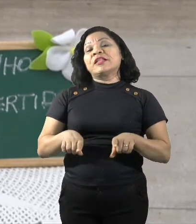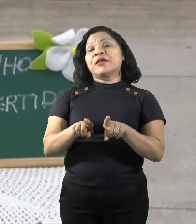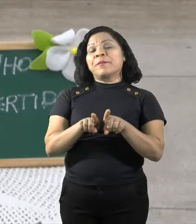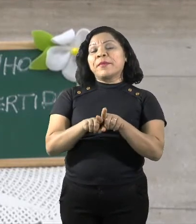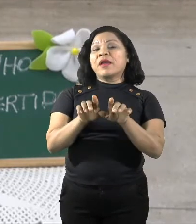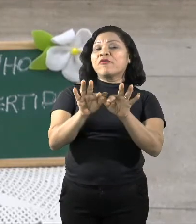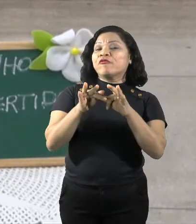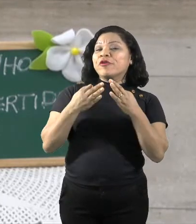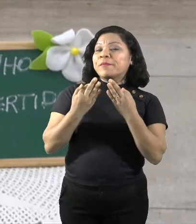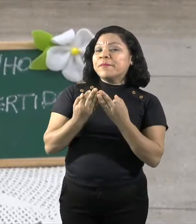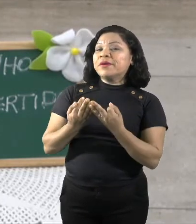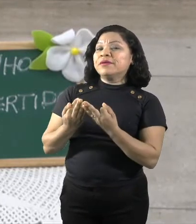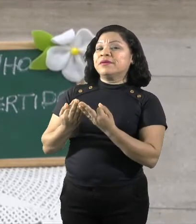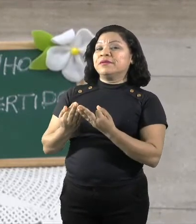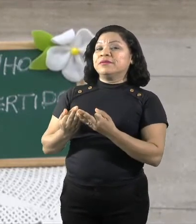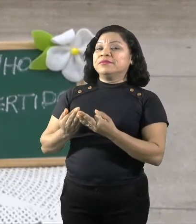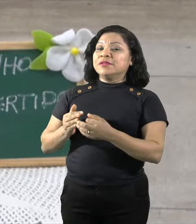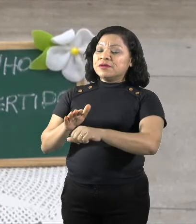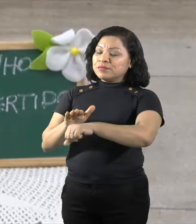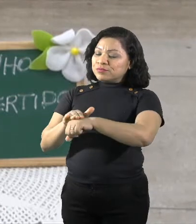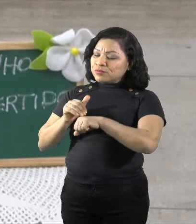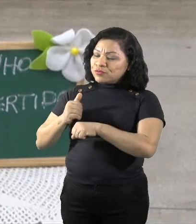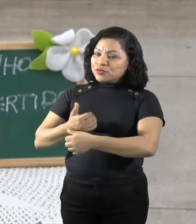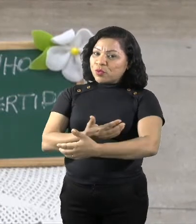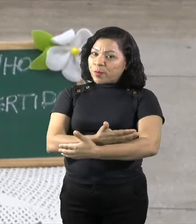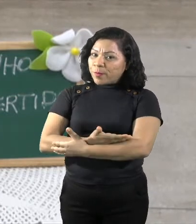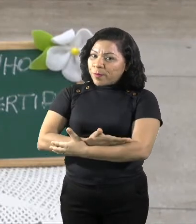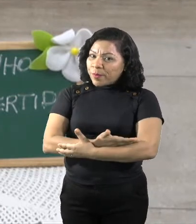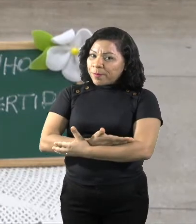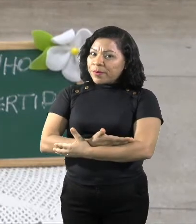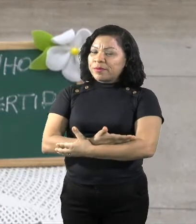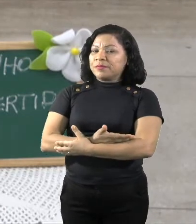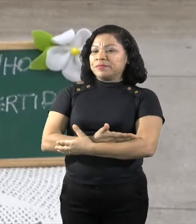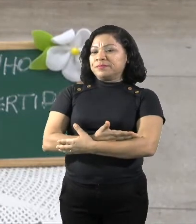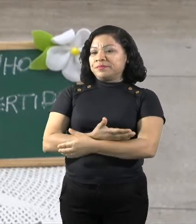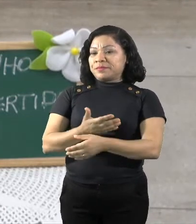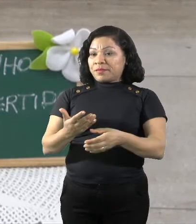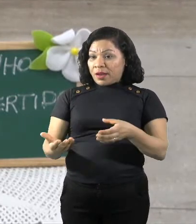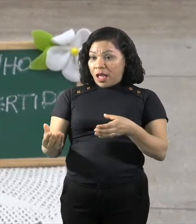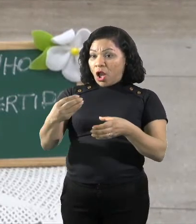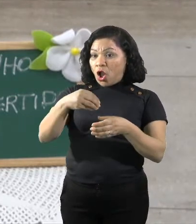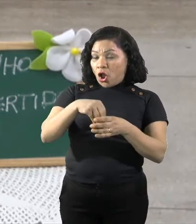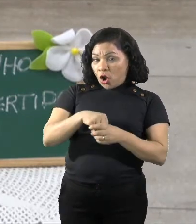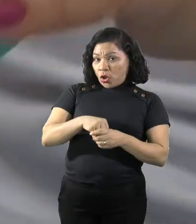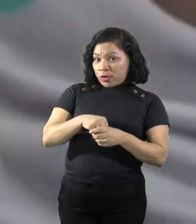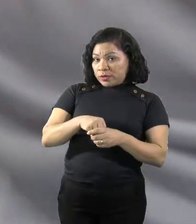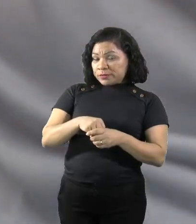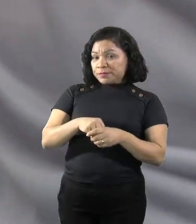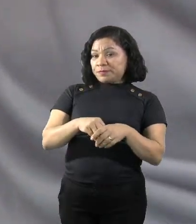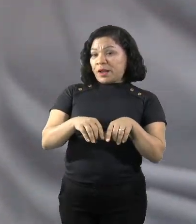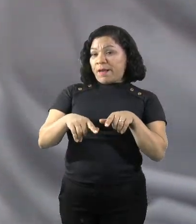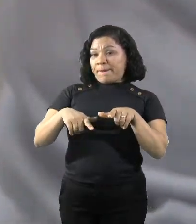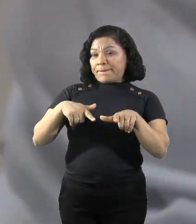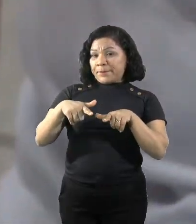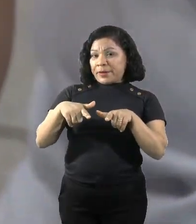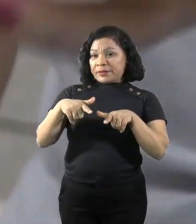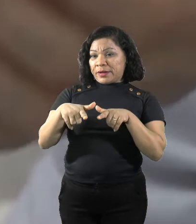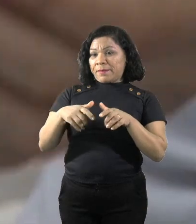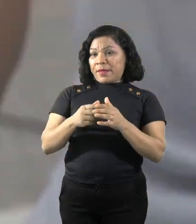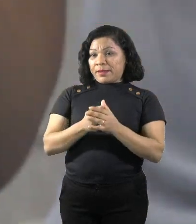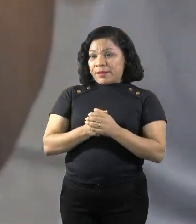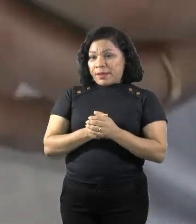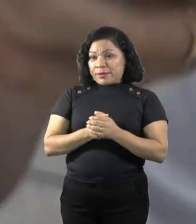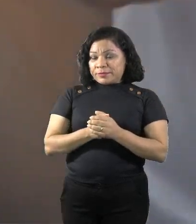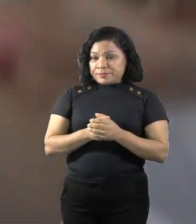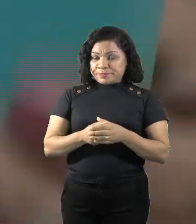para poder estar colocando as bexigas dentro de um recipiente, trabalhar a coordenação motora dele, transferindo